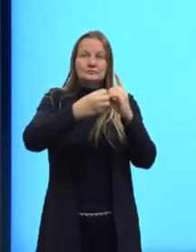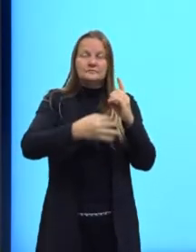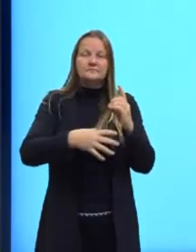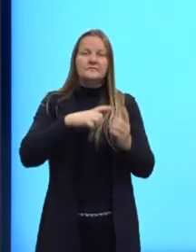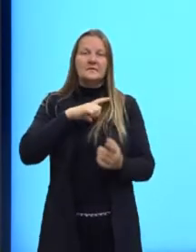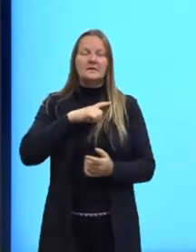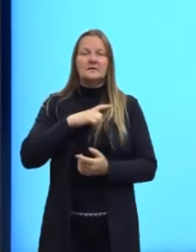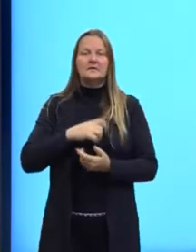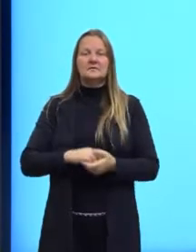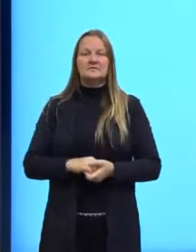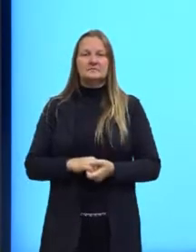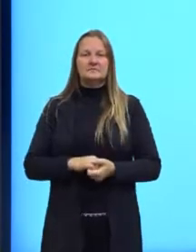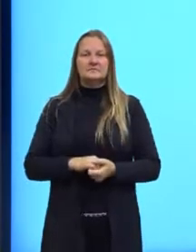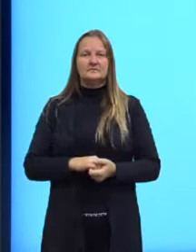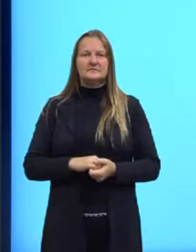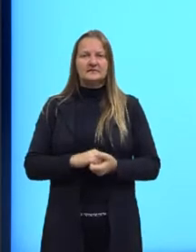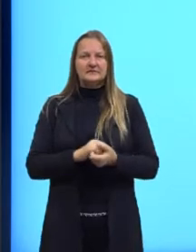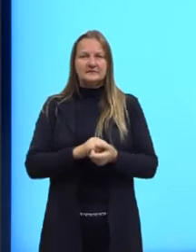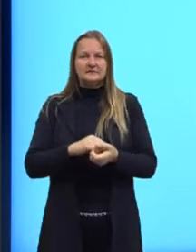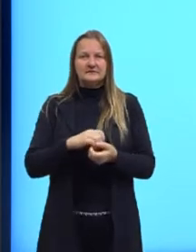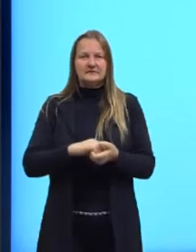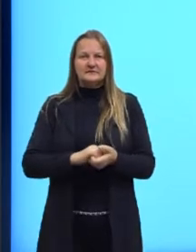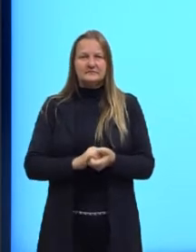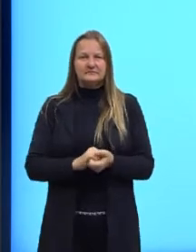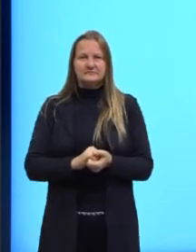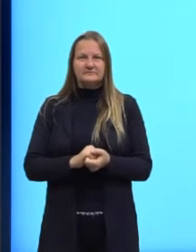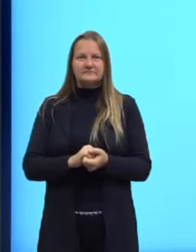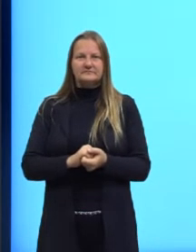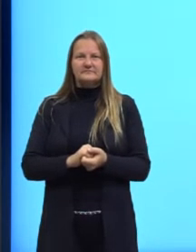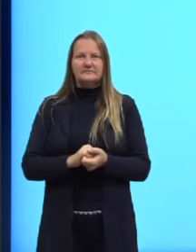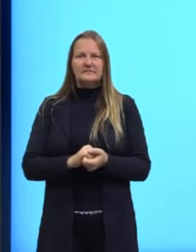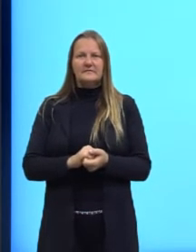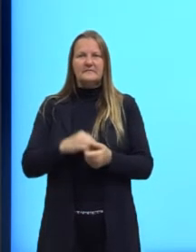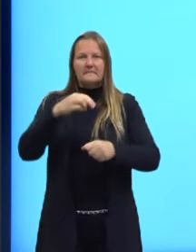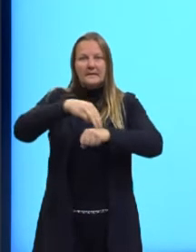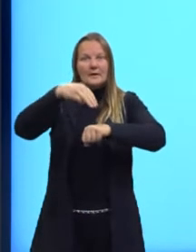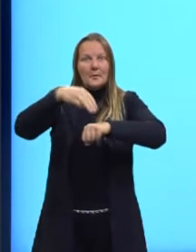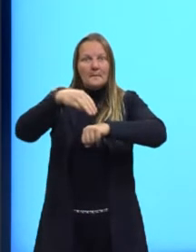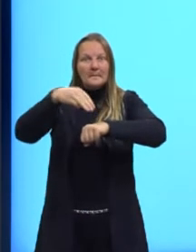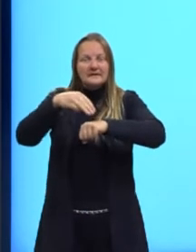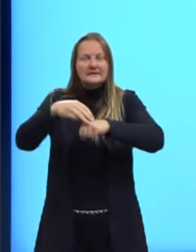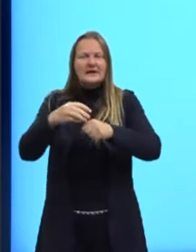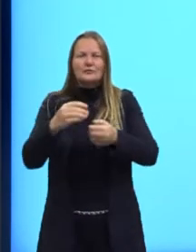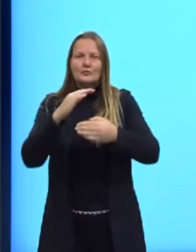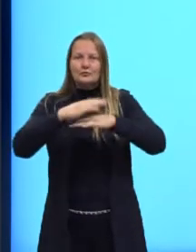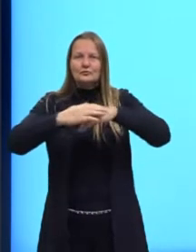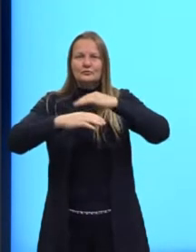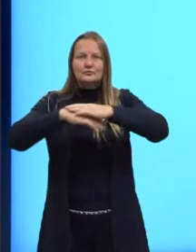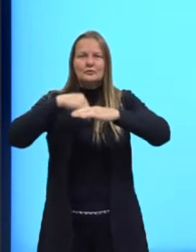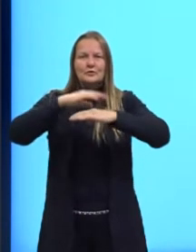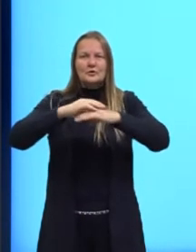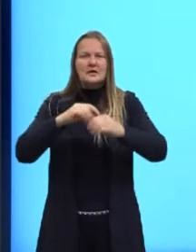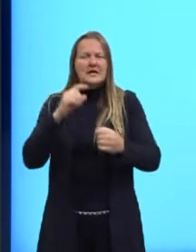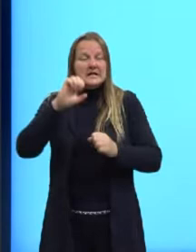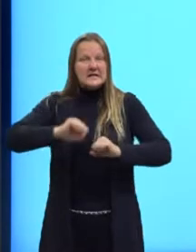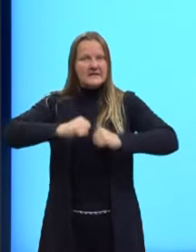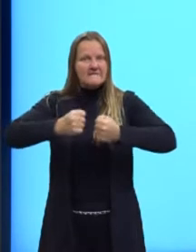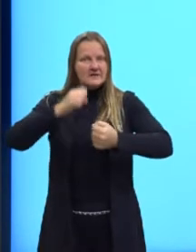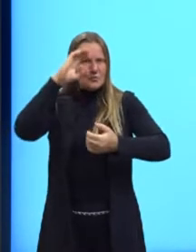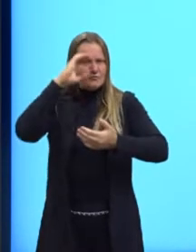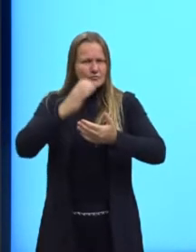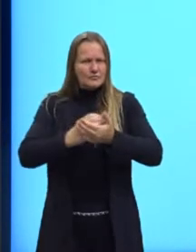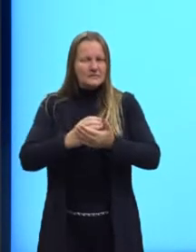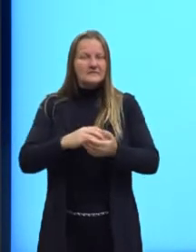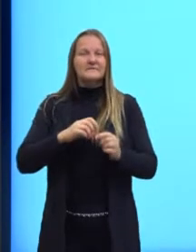ela é uma parte do trabalho que eu escrevi para o mestrado que é a música construção do Chico Buarque